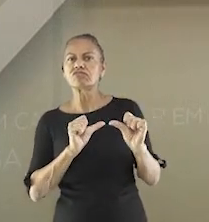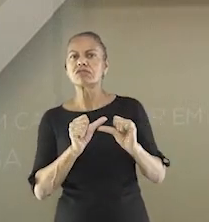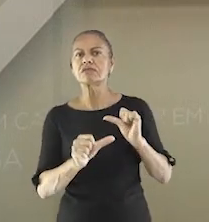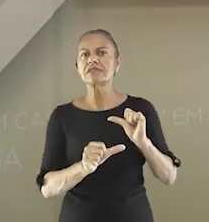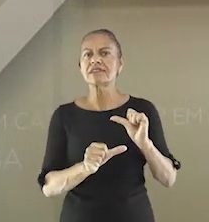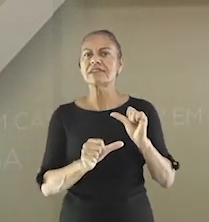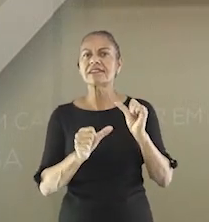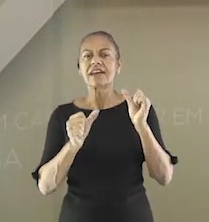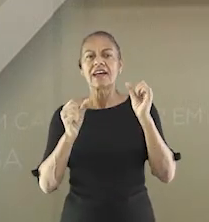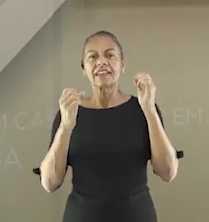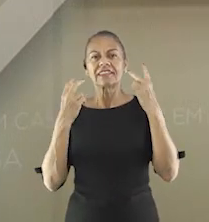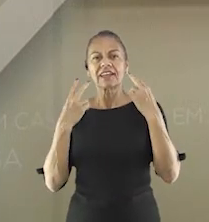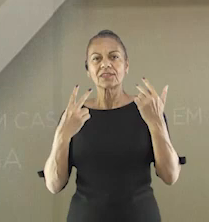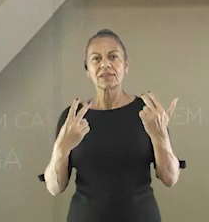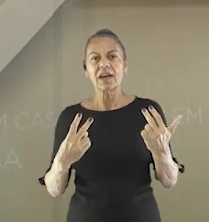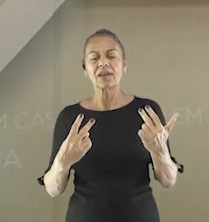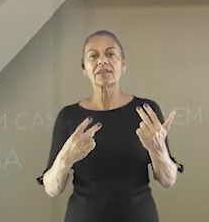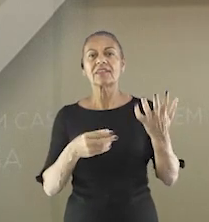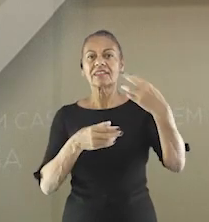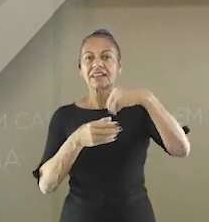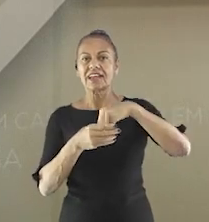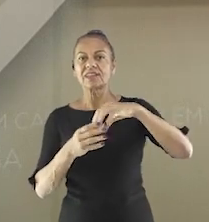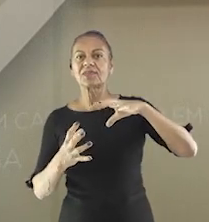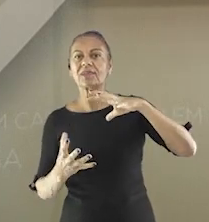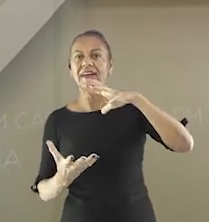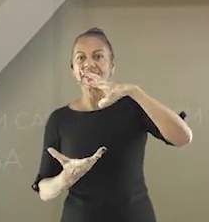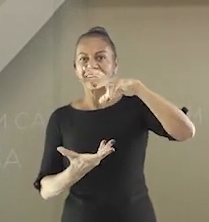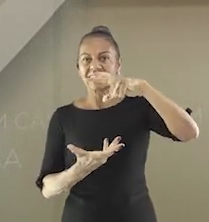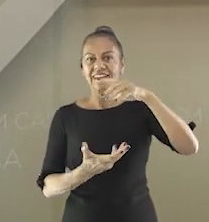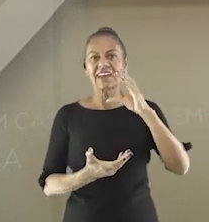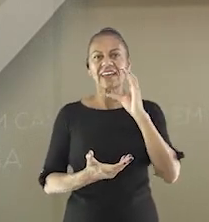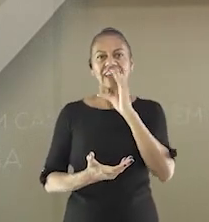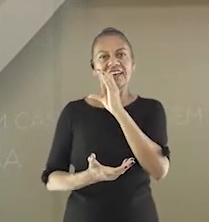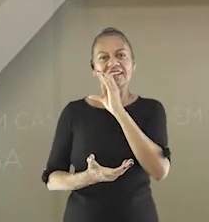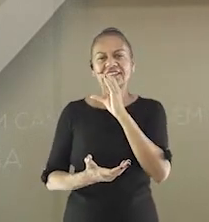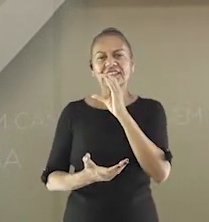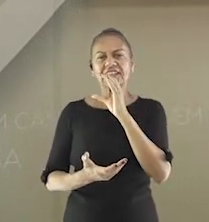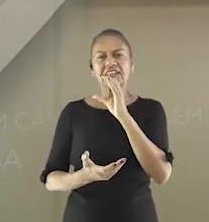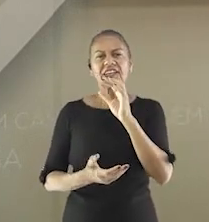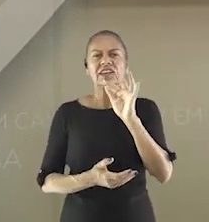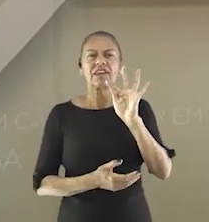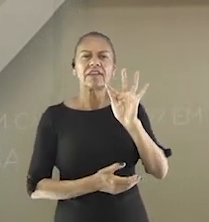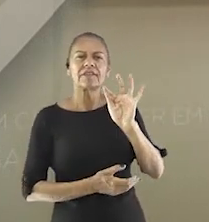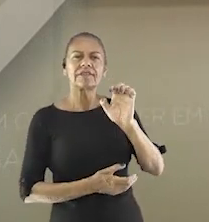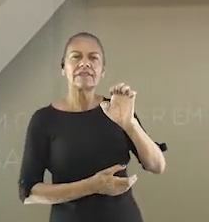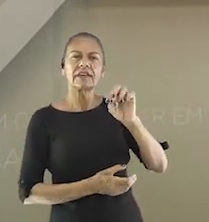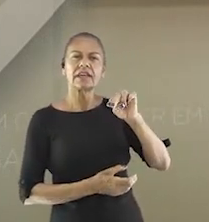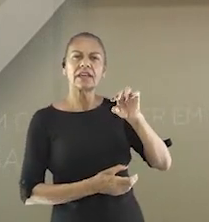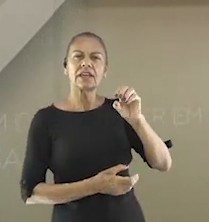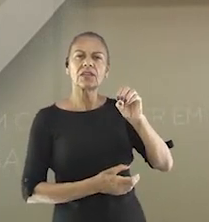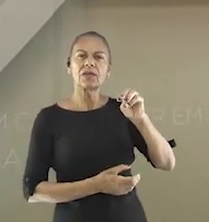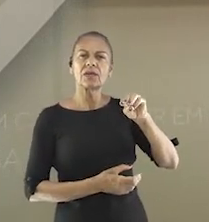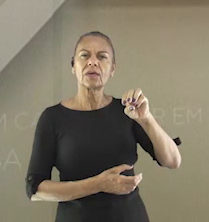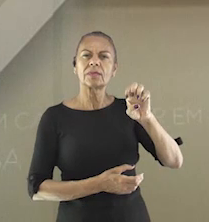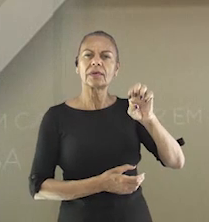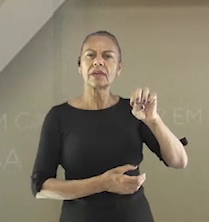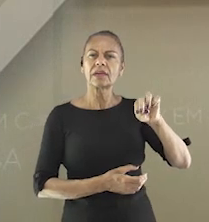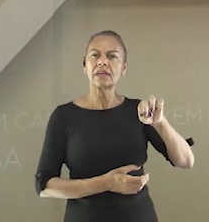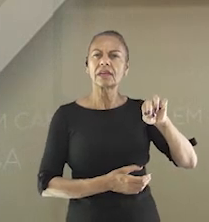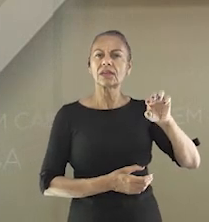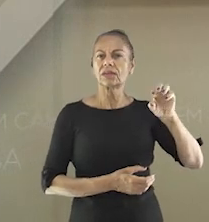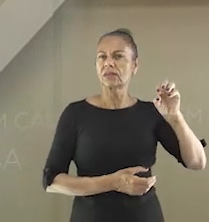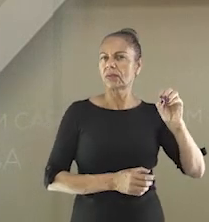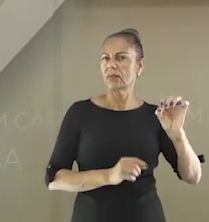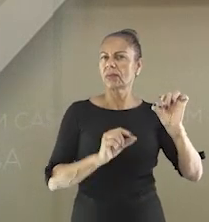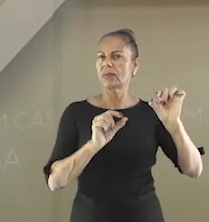qual o nome desse fenômeno? Responda em seu caderno. Qual o nome do fenômeno natural que eleva a temperatura do planeta